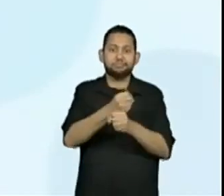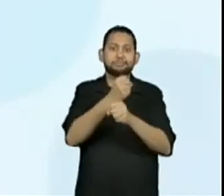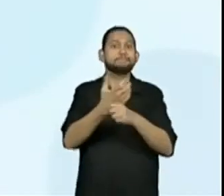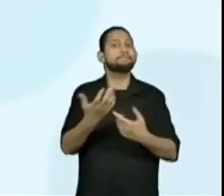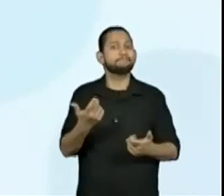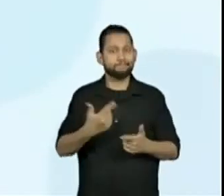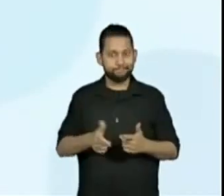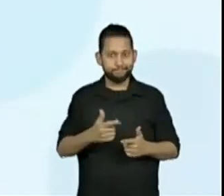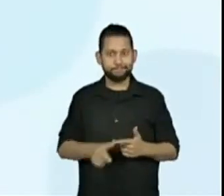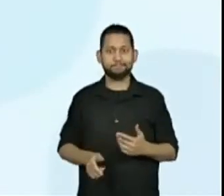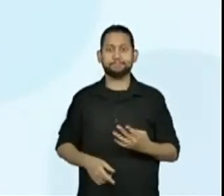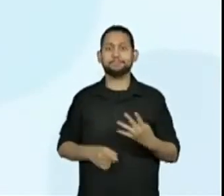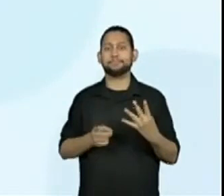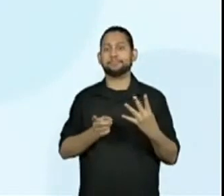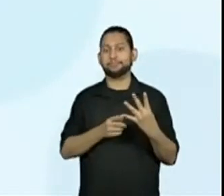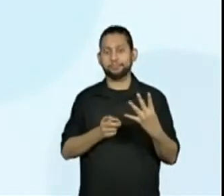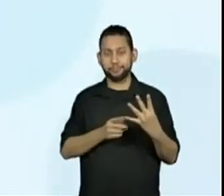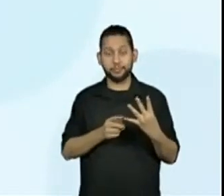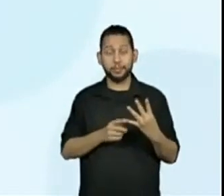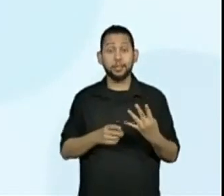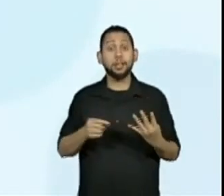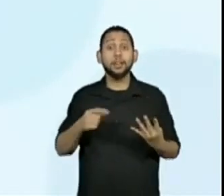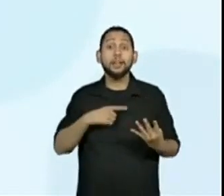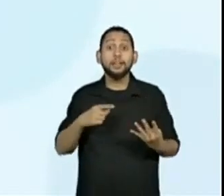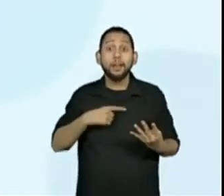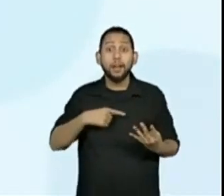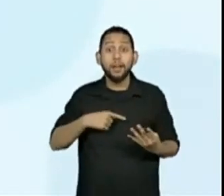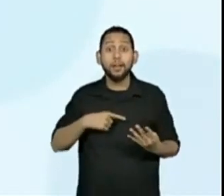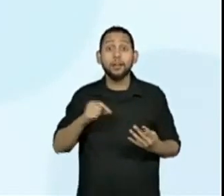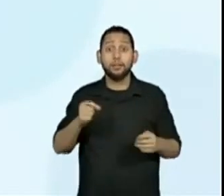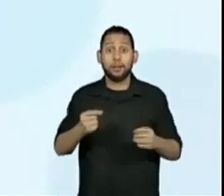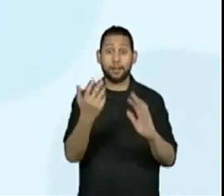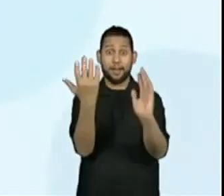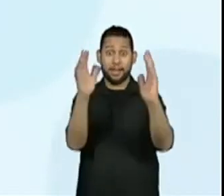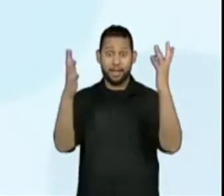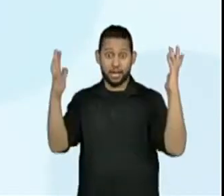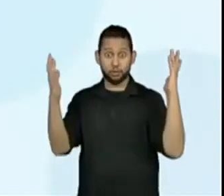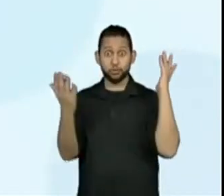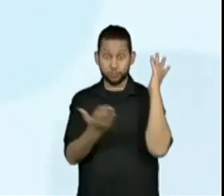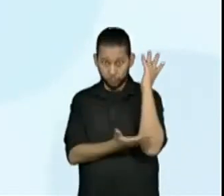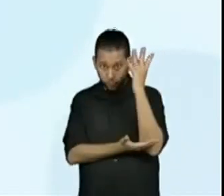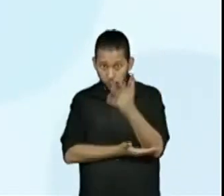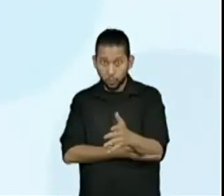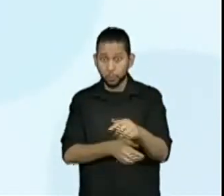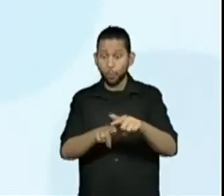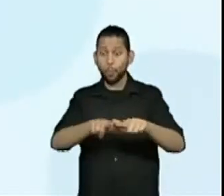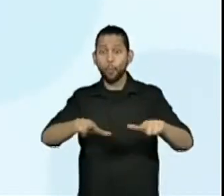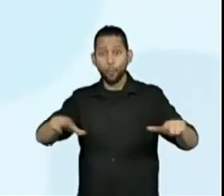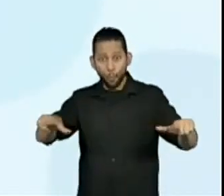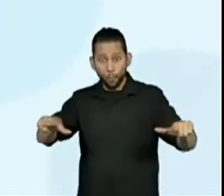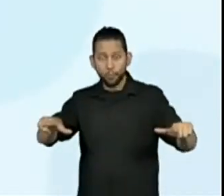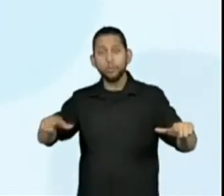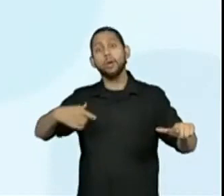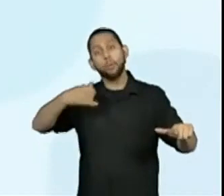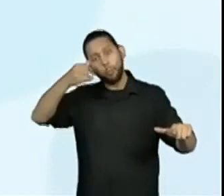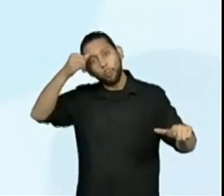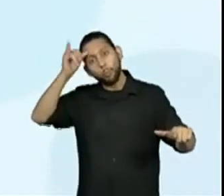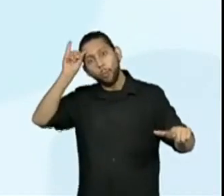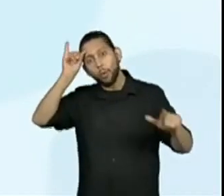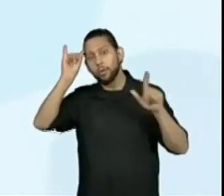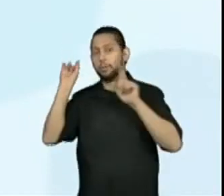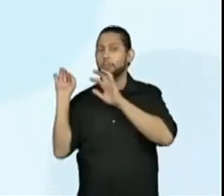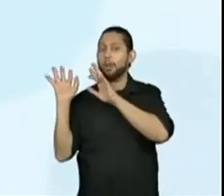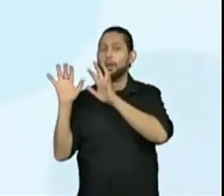Pastagens, não é? A agropecuária, causa de transformação em pastagens, não é? Então, a agricultura